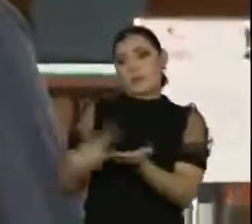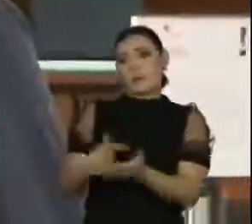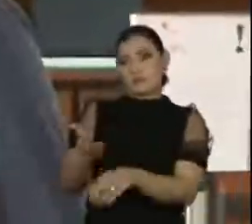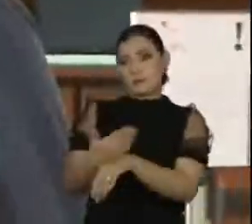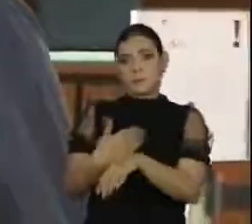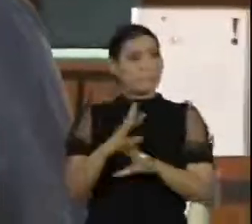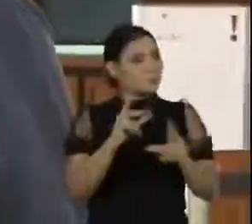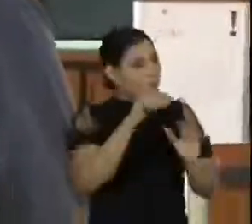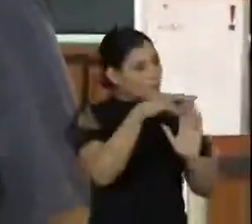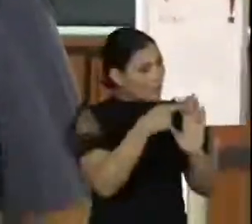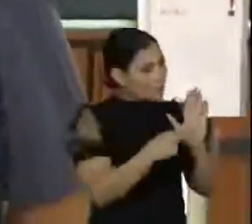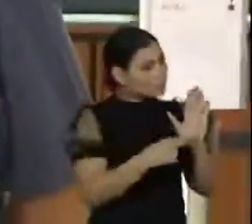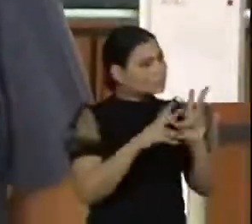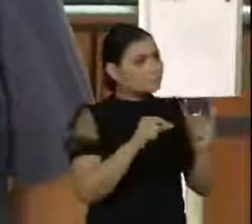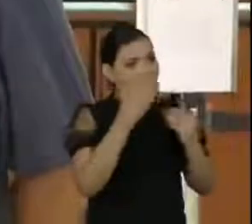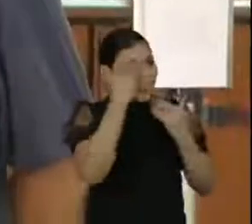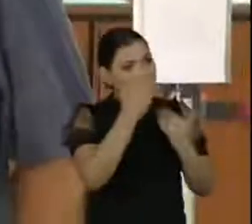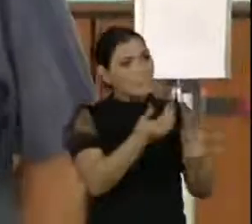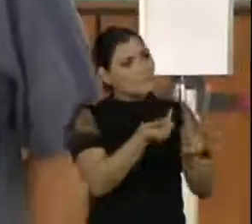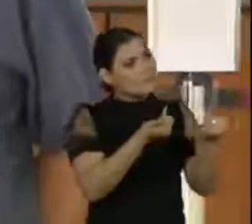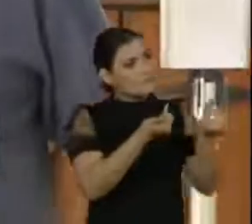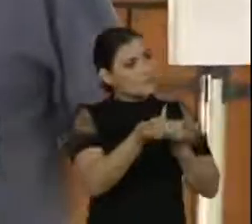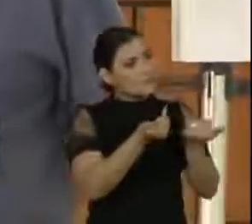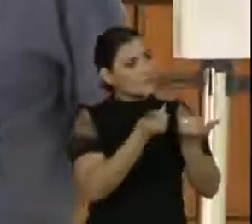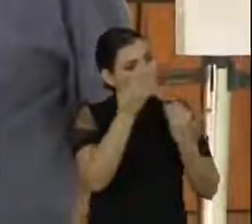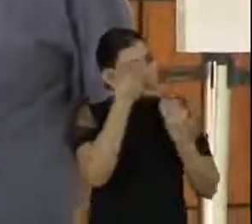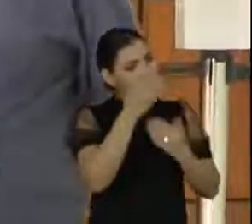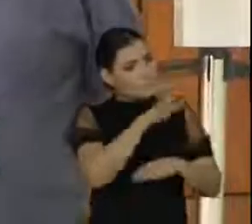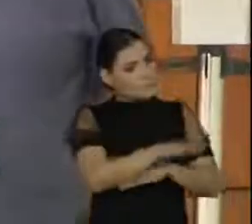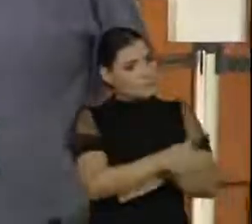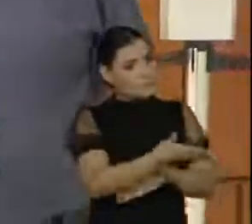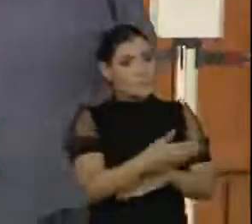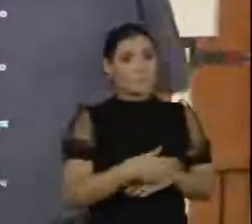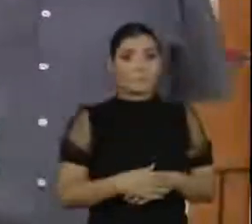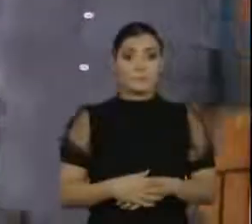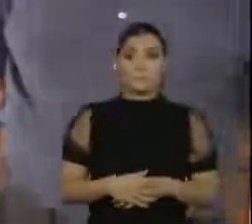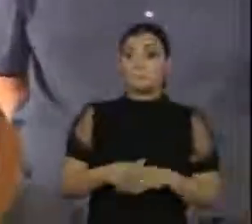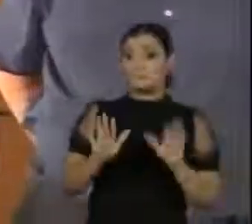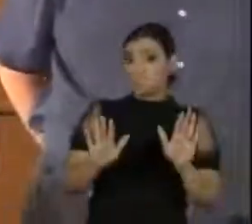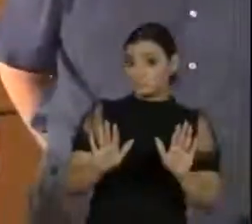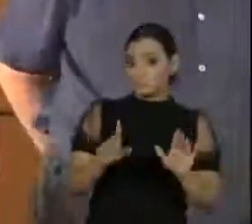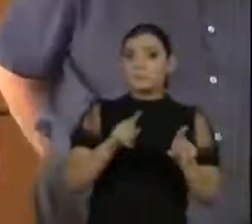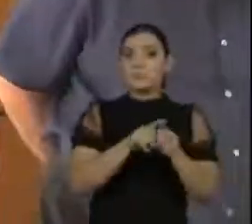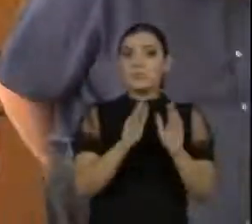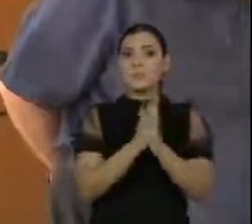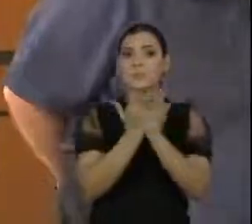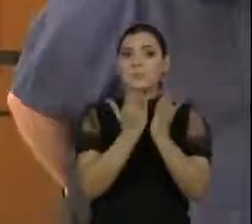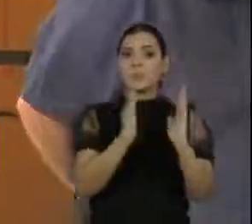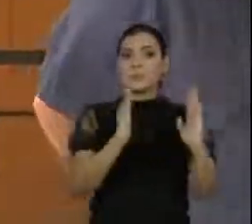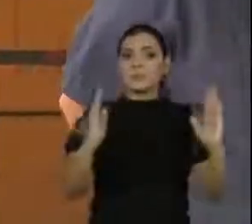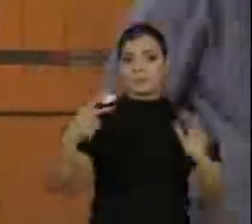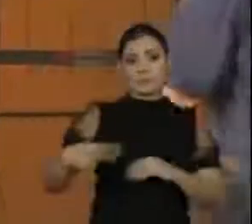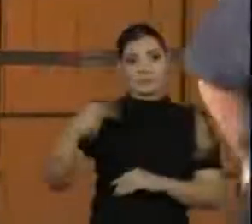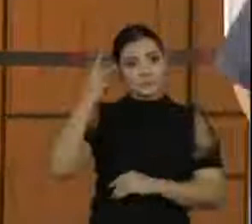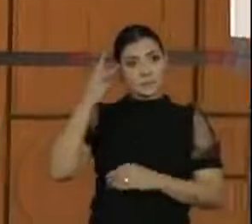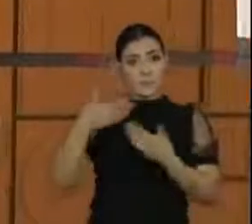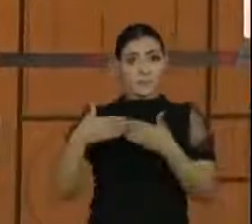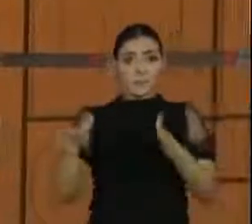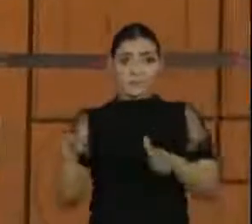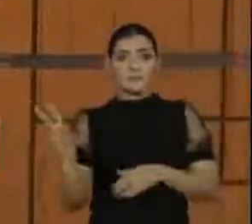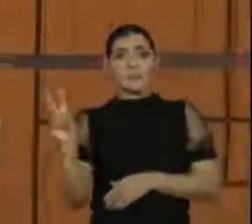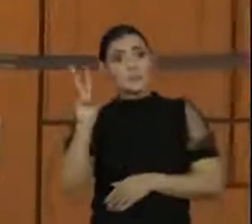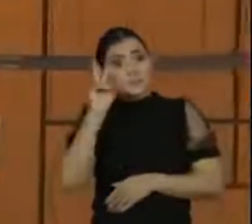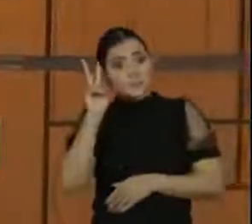cuidados necessários né E aí muito obrigado pelas informações Muito obrigado e boa tarde viu bom só lembrando que a Biblioteca aqui de São Paulo fica